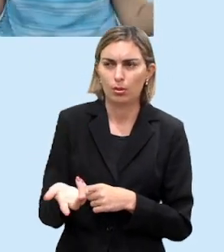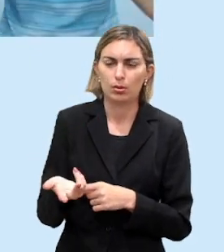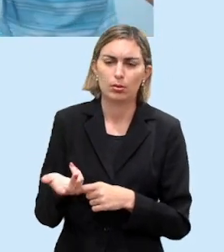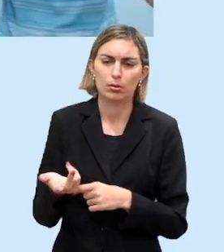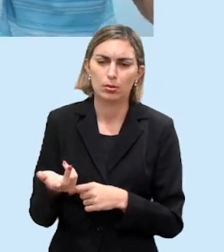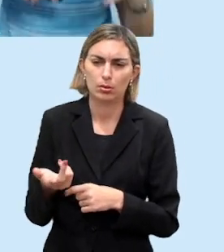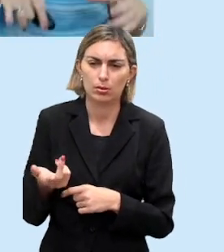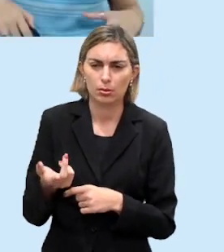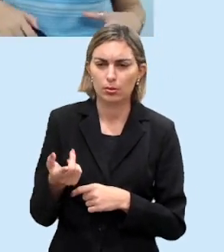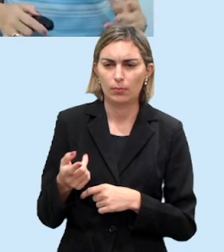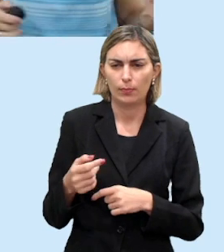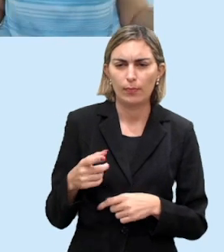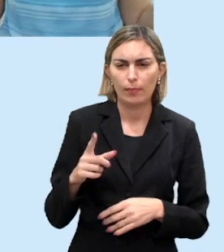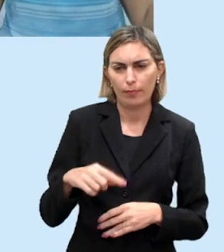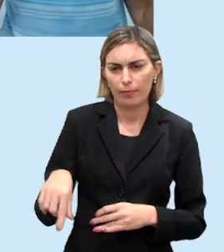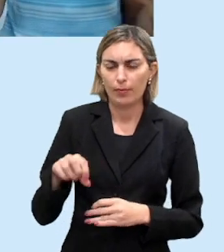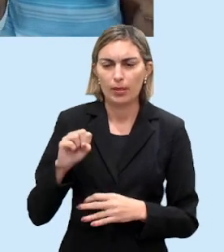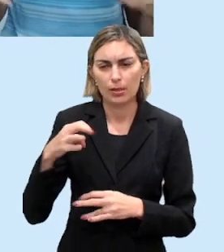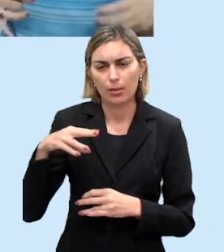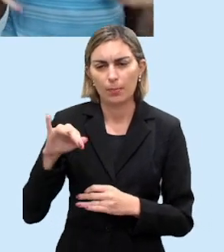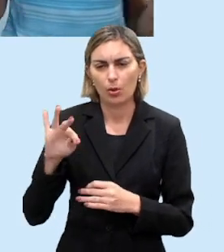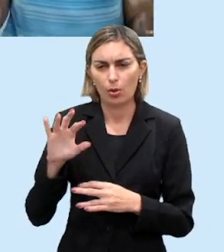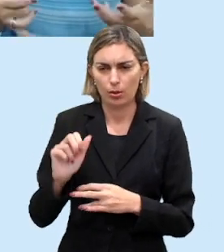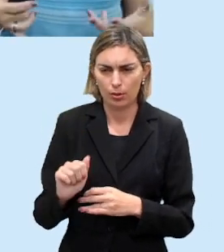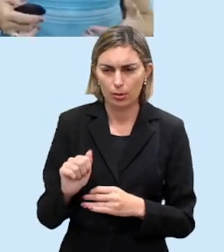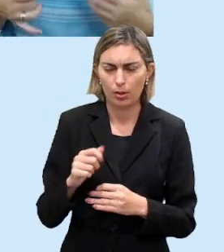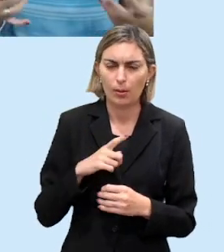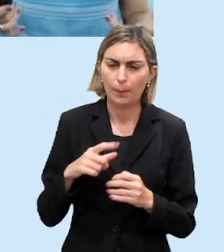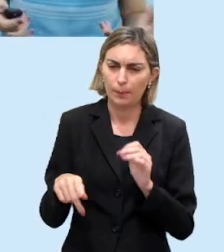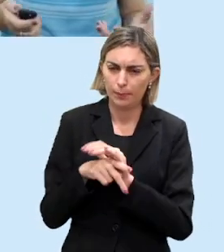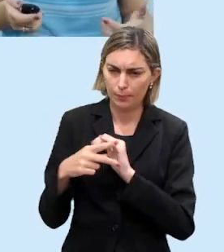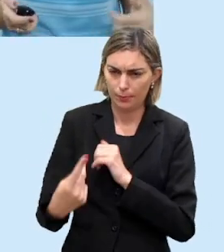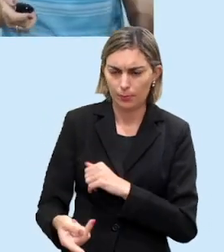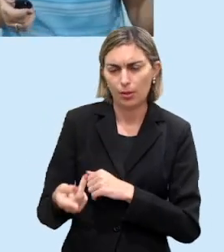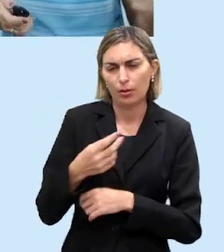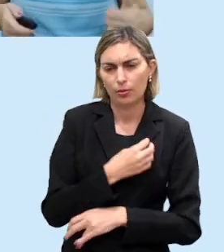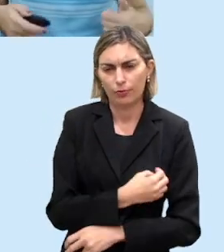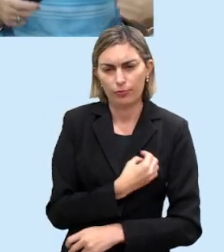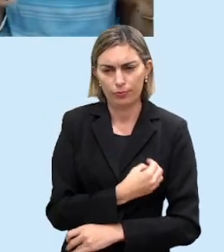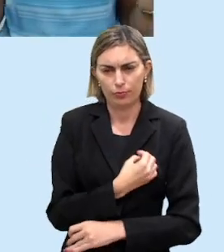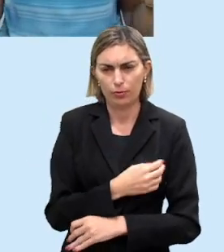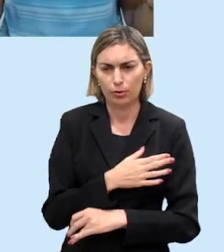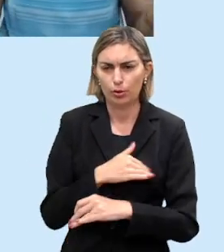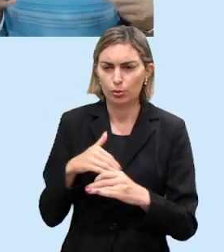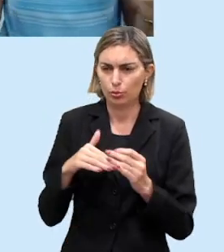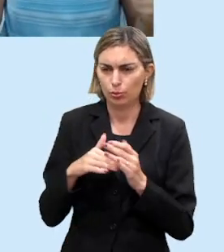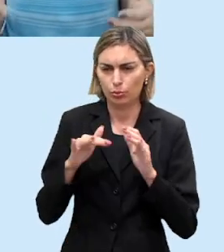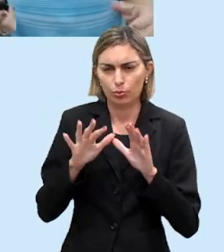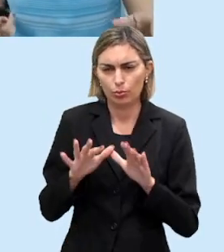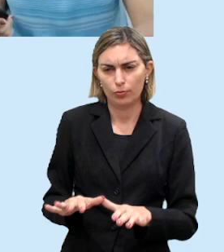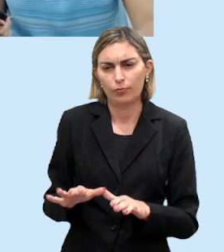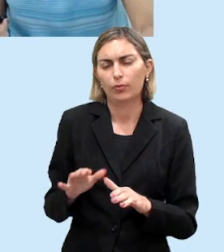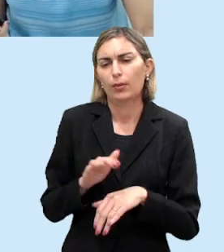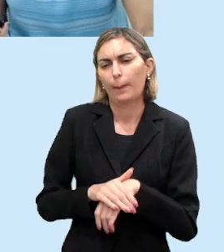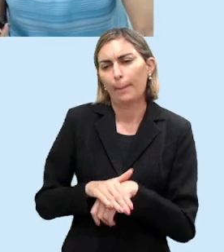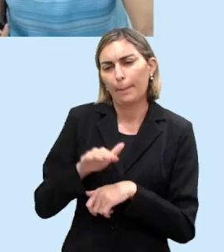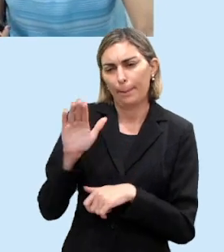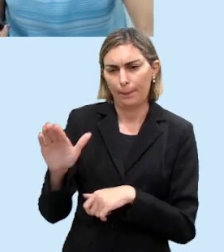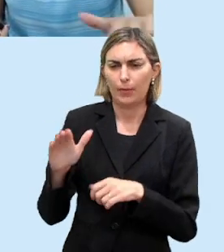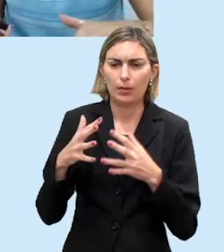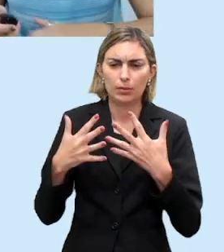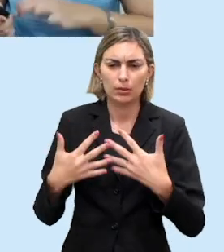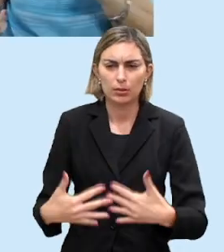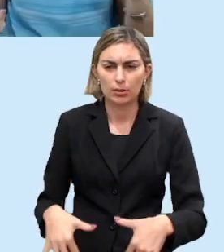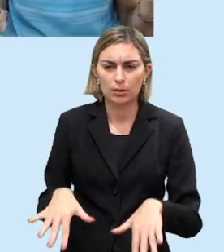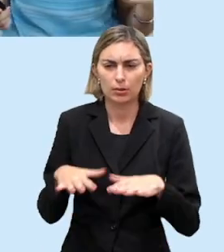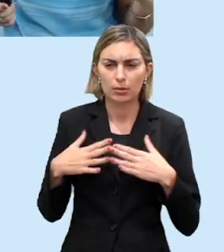na hora que a gente incorpora a semiótica como fazendo parte da nossa vida, tudo fica muito mais tranquilo, não